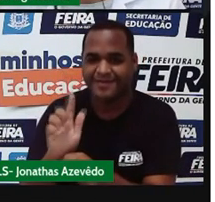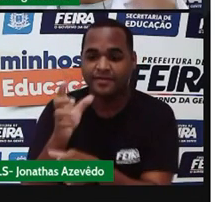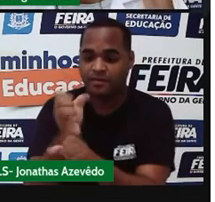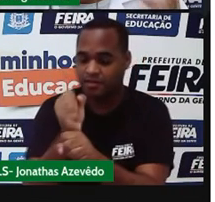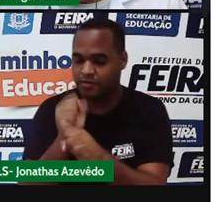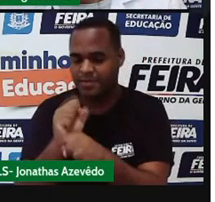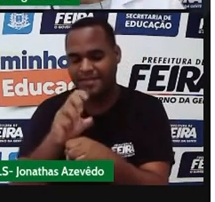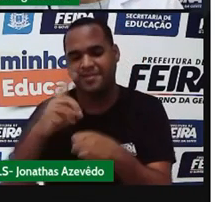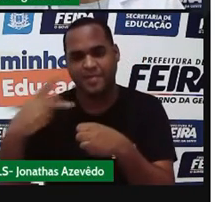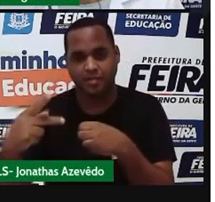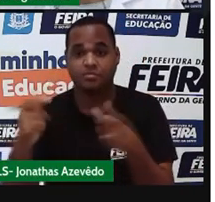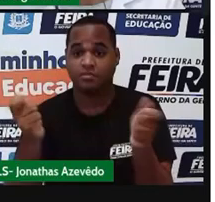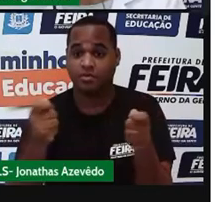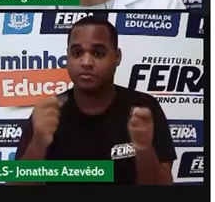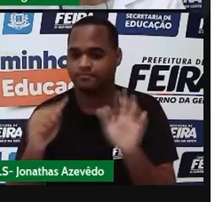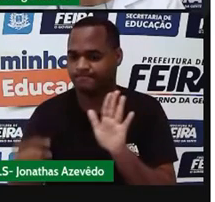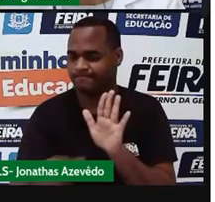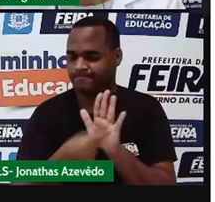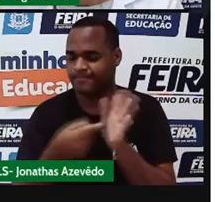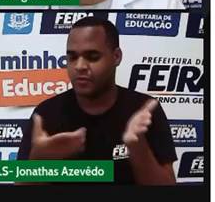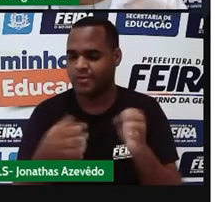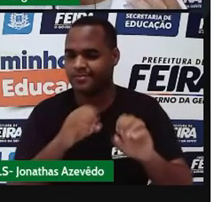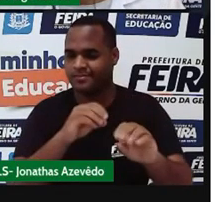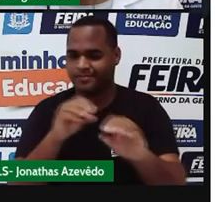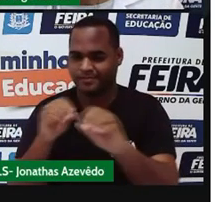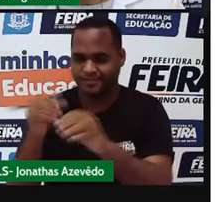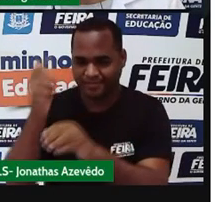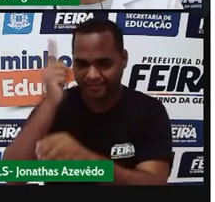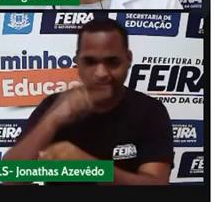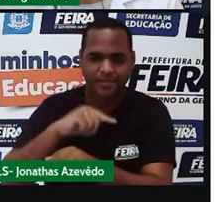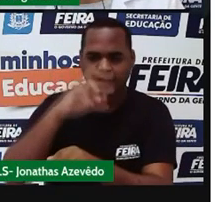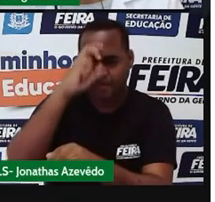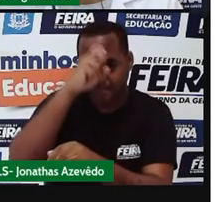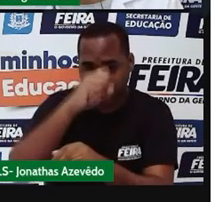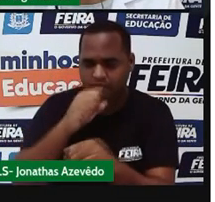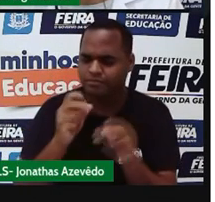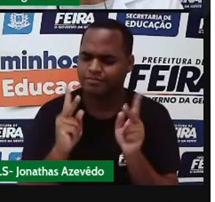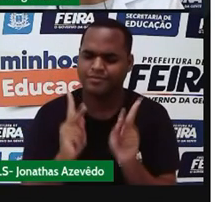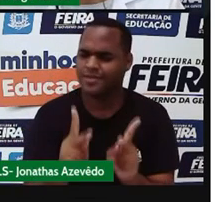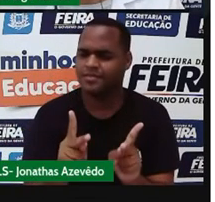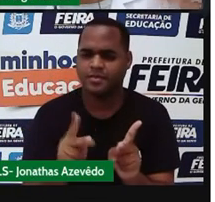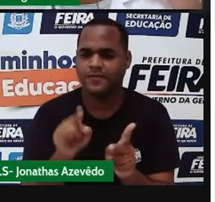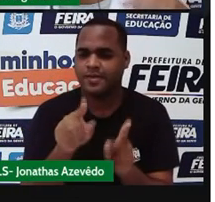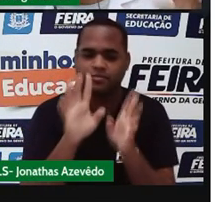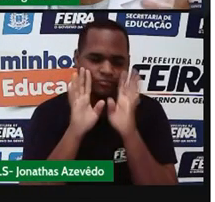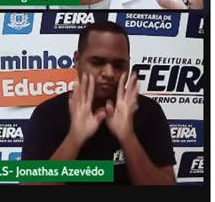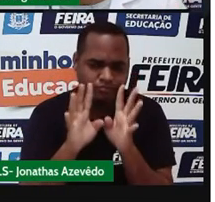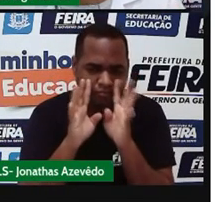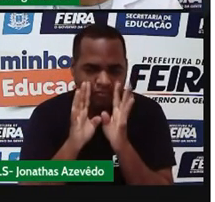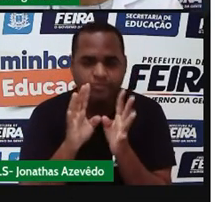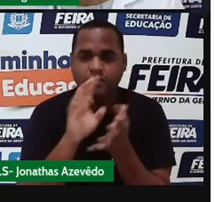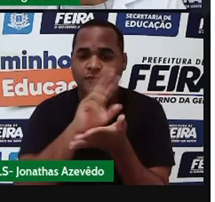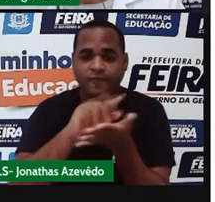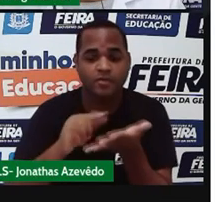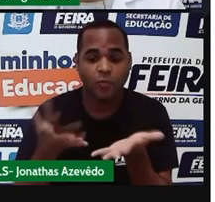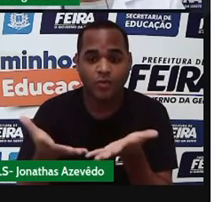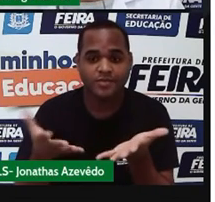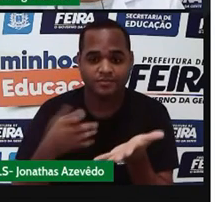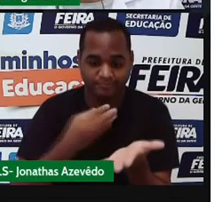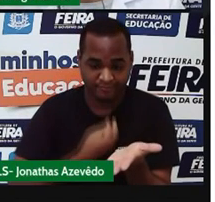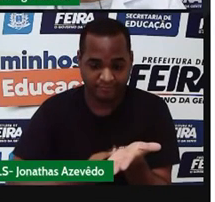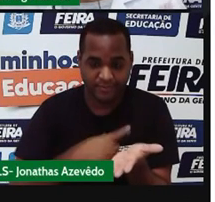dízima periódica Esse foi o objetivo da nossa aula continue aprendendo esteja tempo atenta a situações do mundo real